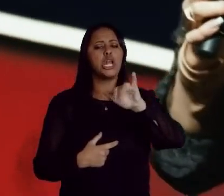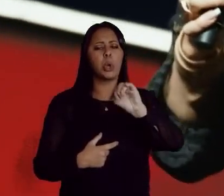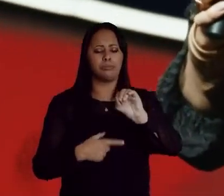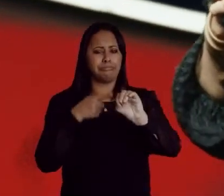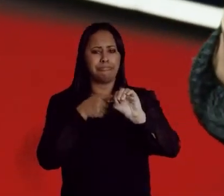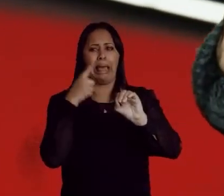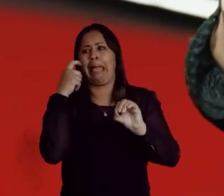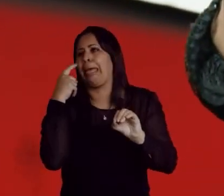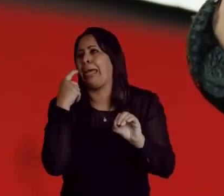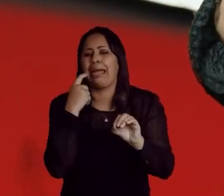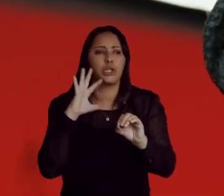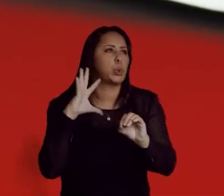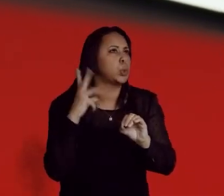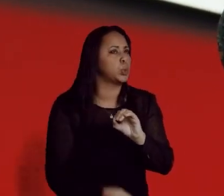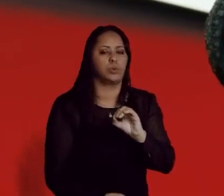na vida.